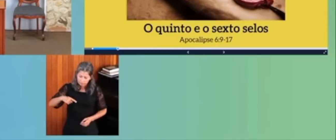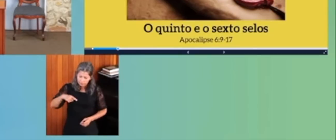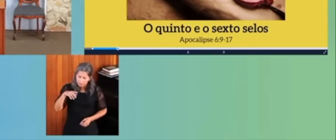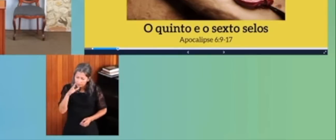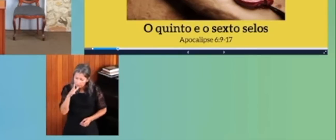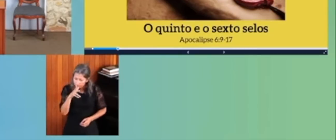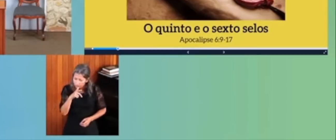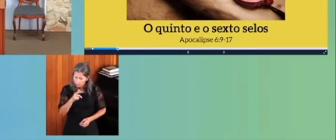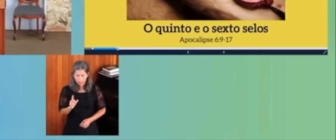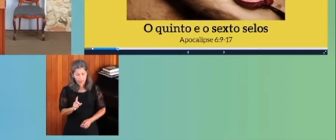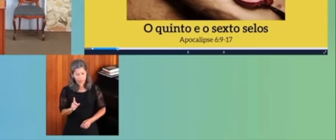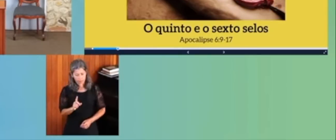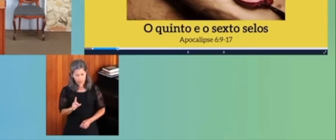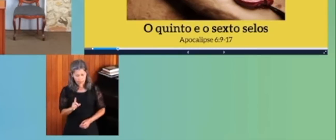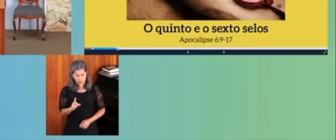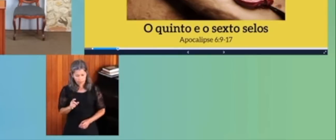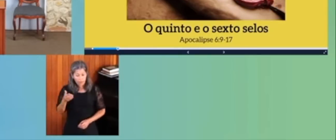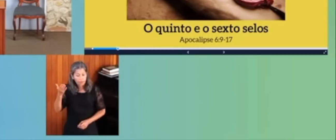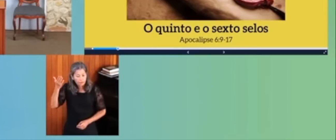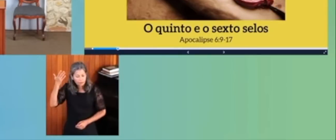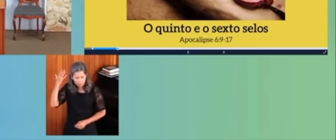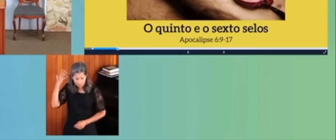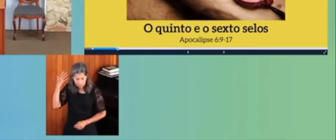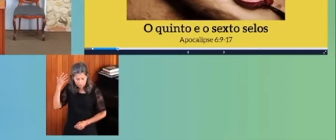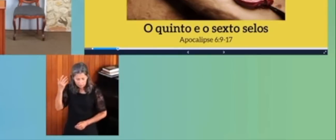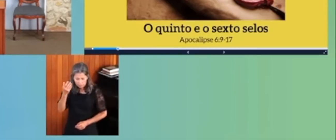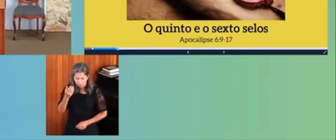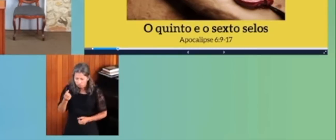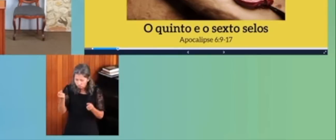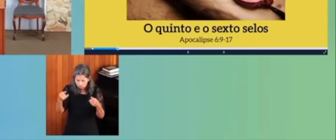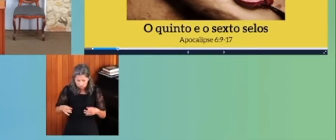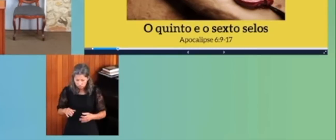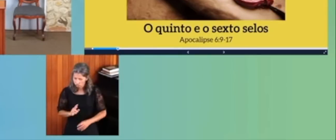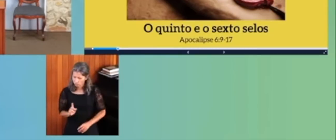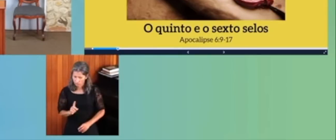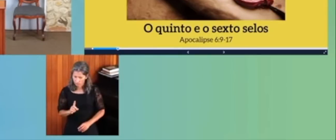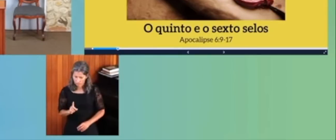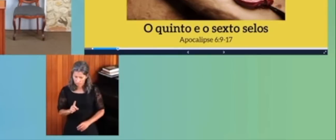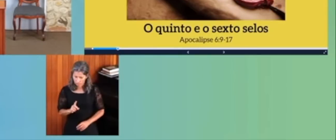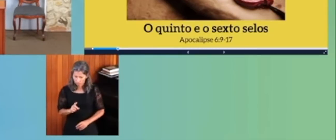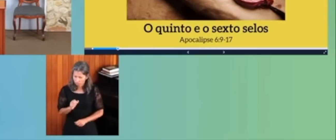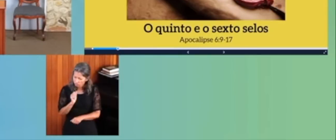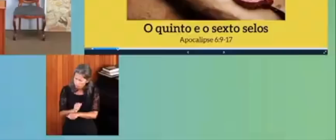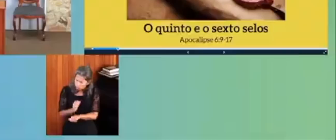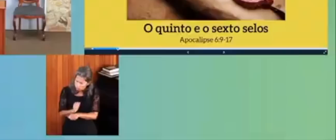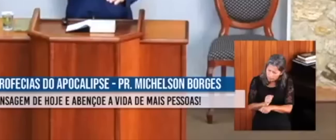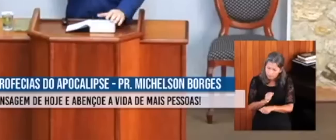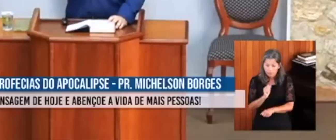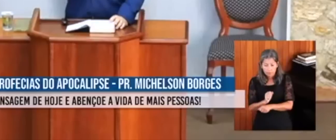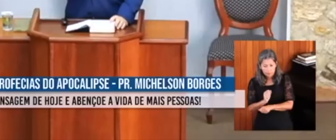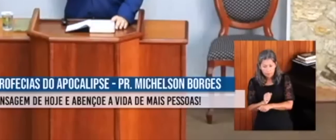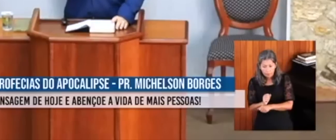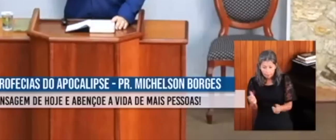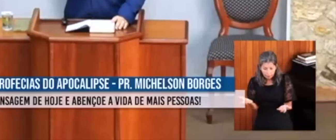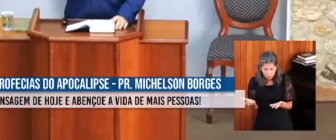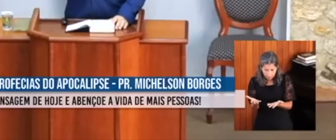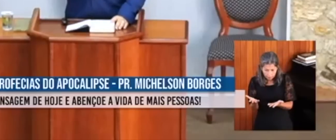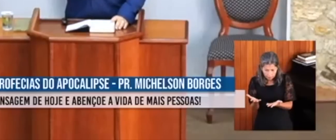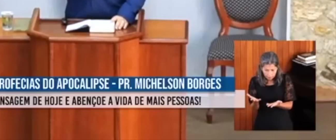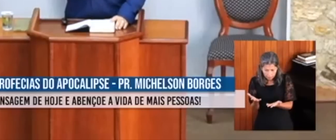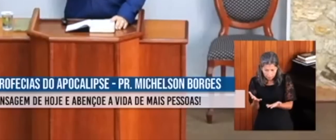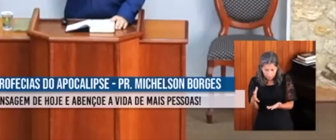isso nas igrejas anteriores, nos períodos anteriores, porque estava longe ainda. Mas quando chega o tempo de Filadélfia, já com desapontamento e com pessoas estudando